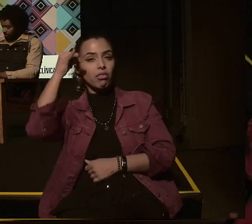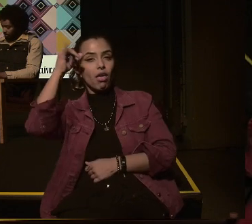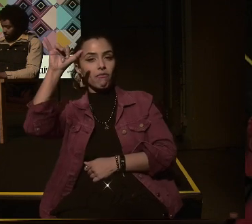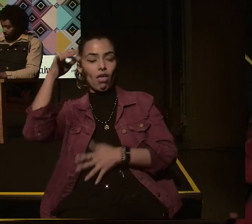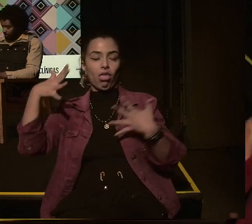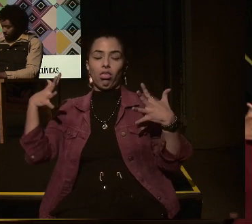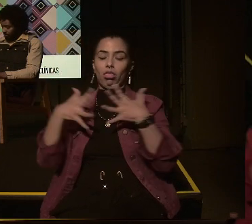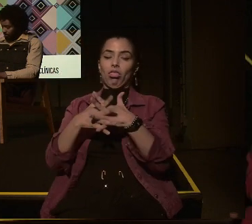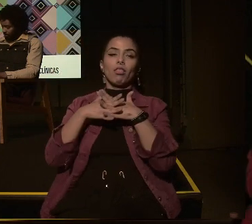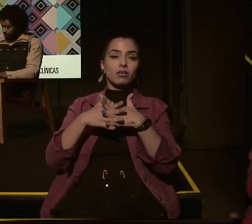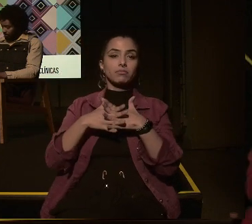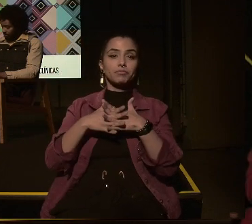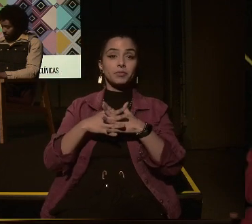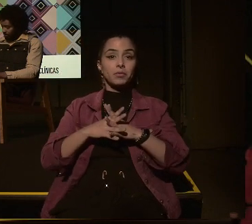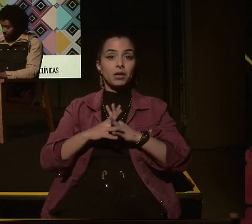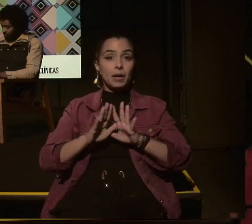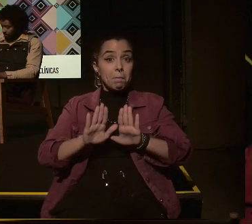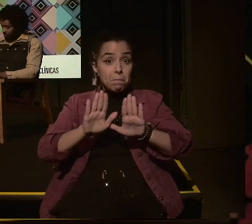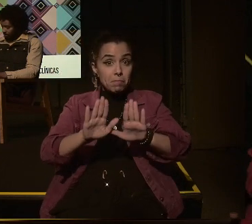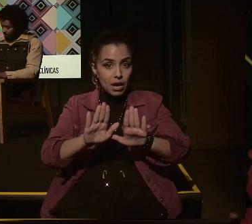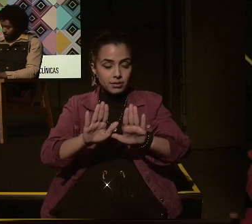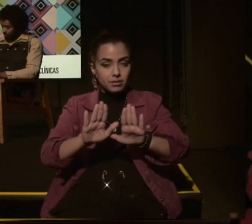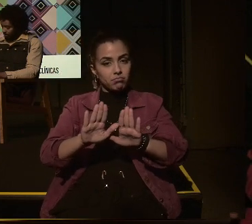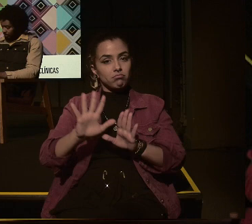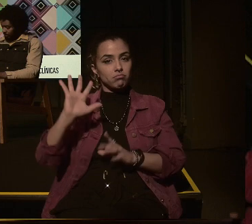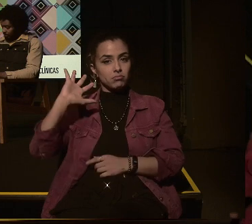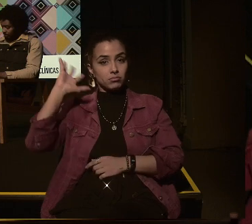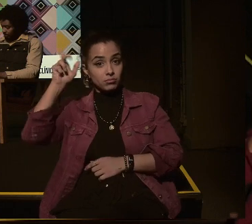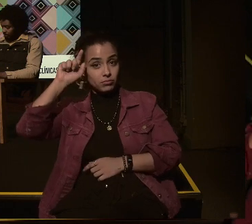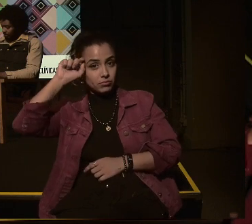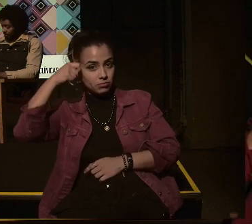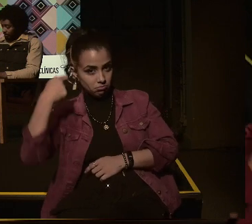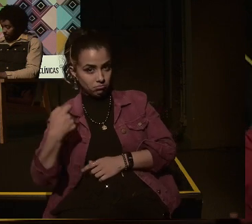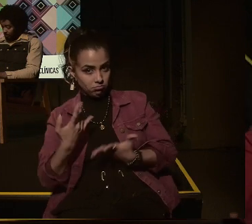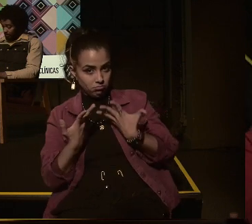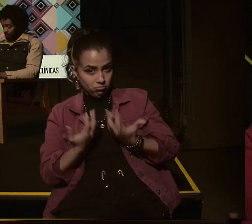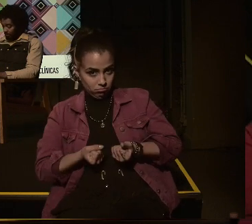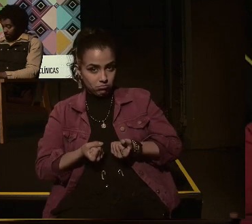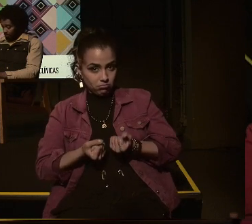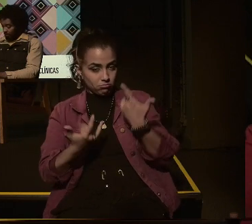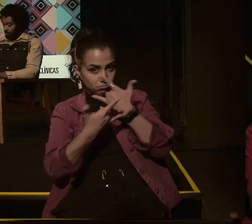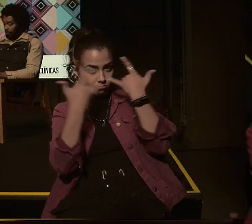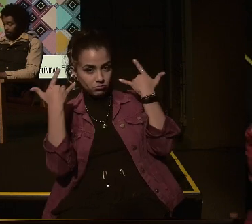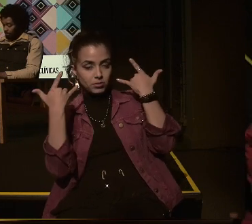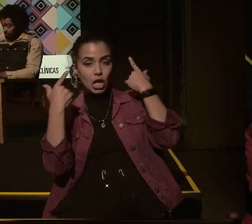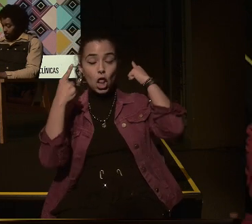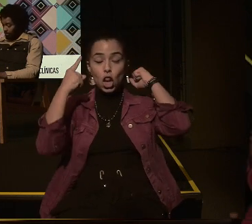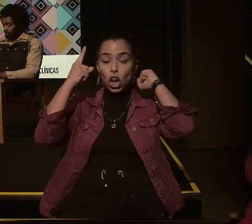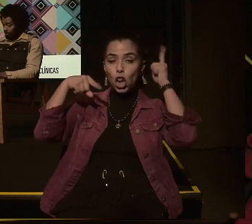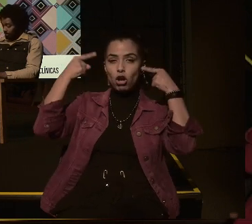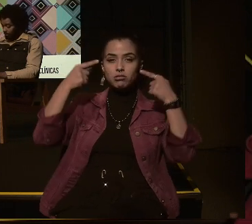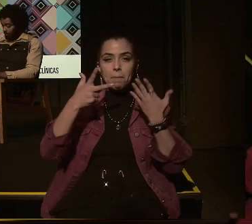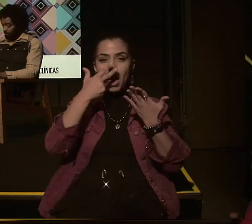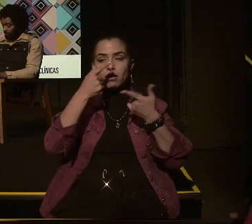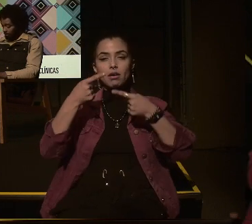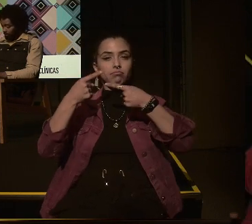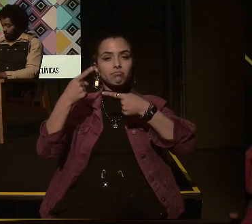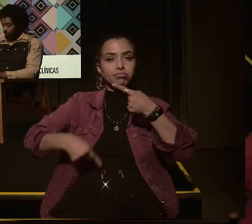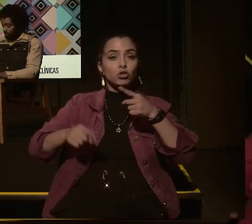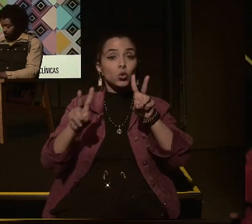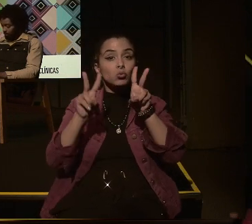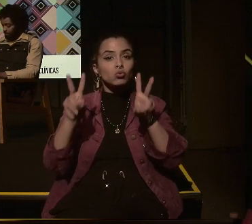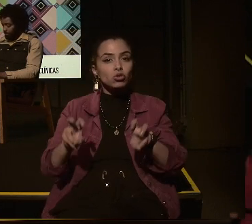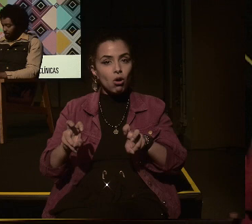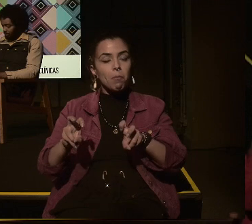e enegrecer é algo que vai na contramão da colonialidade que